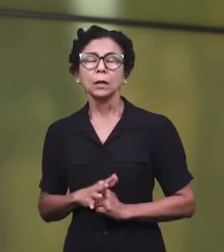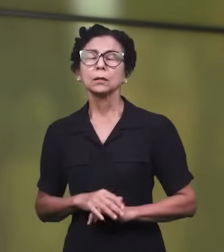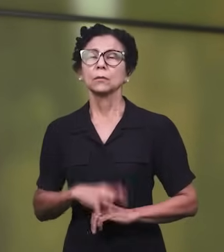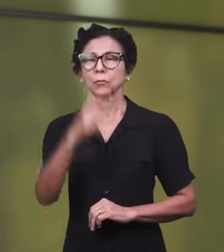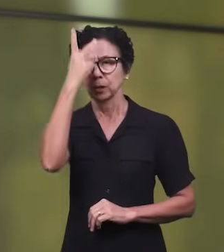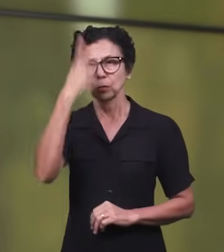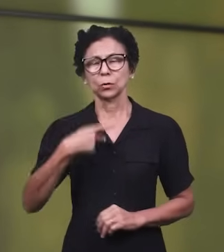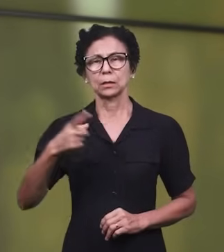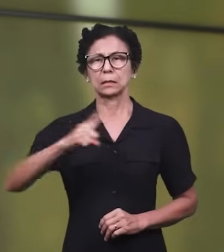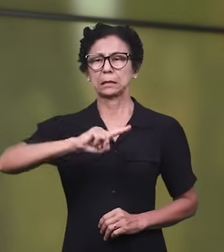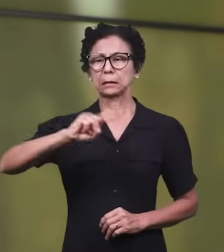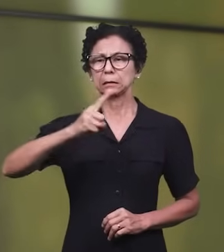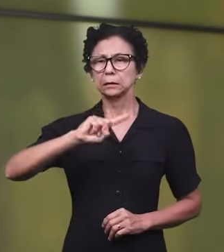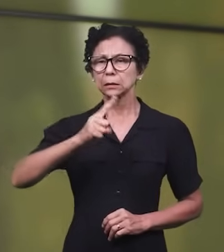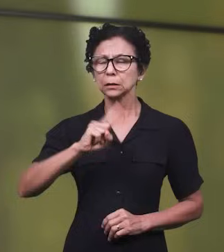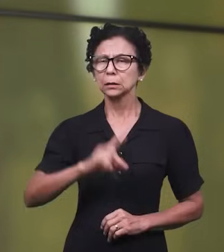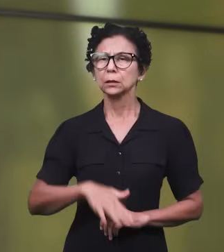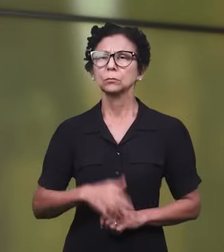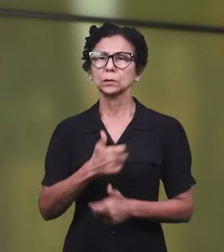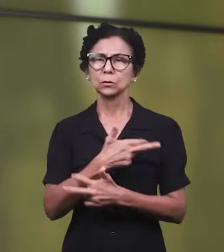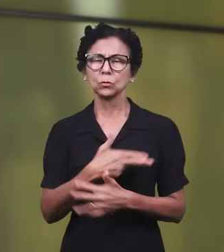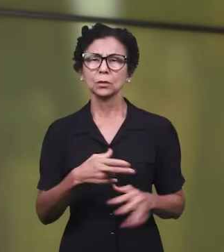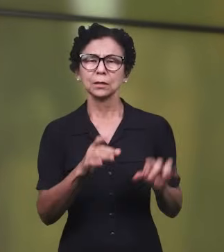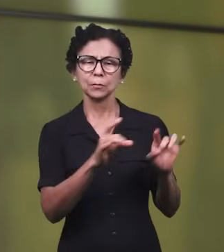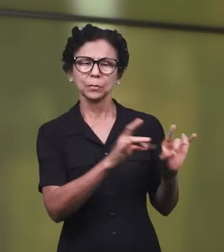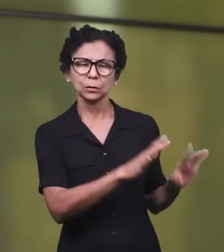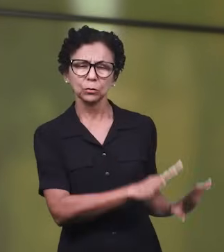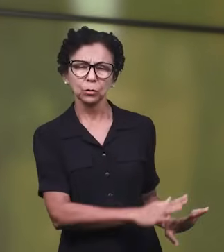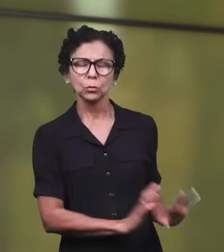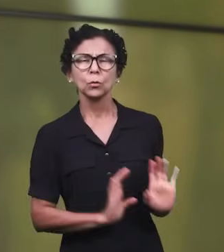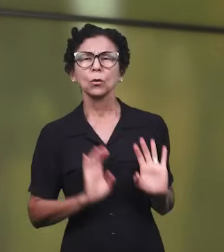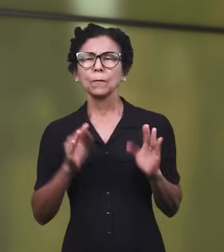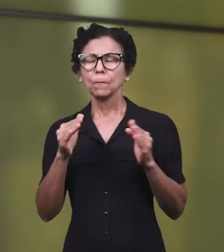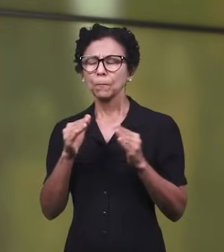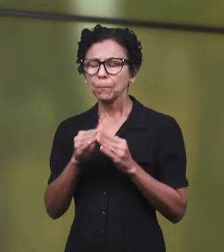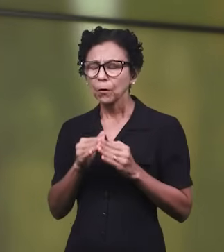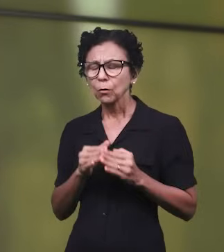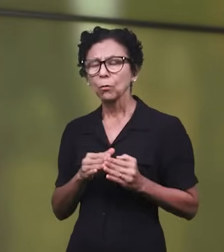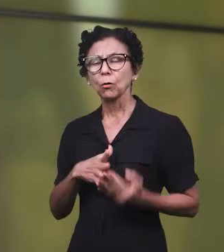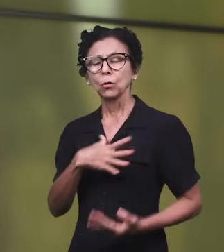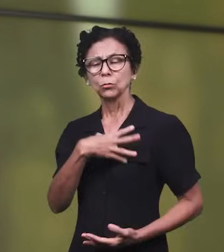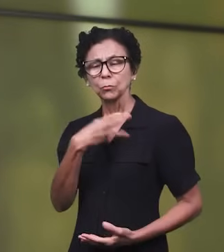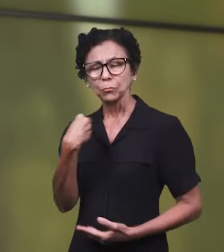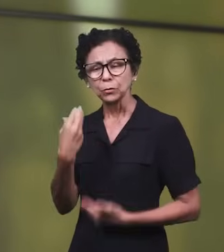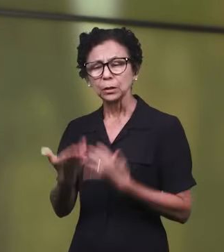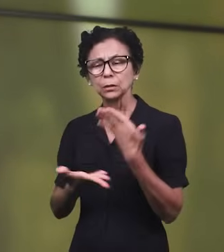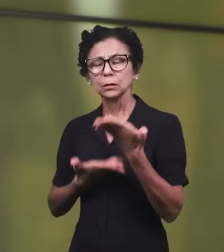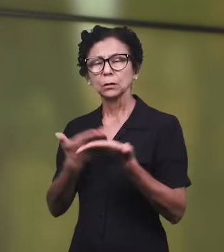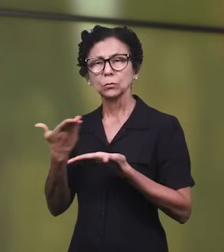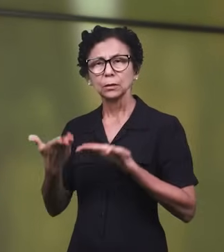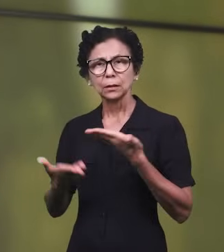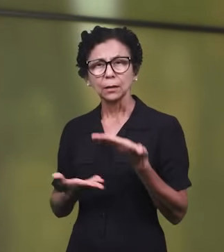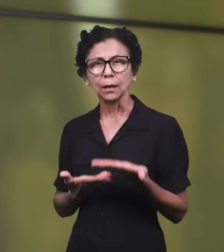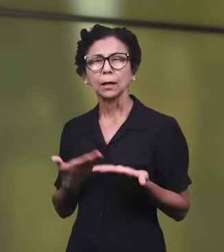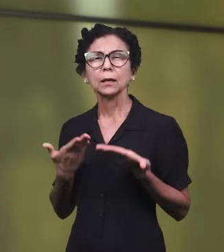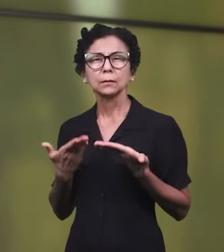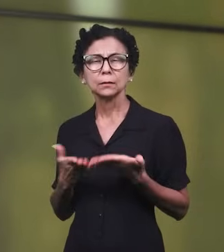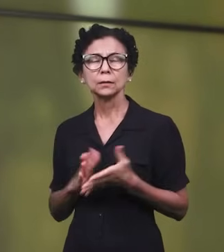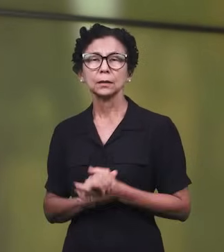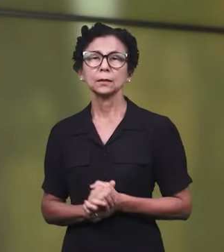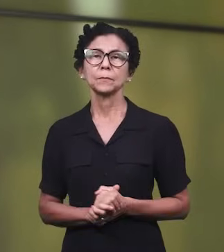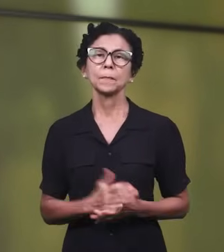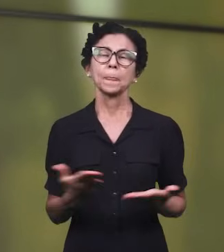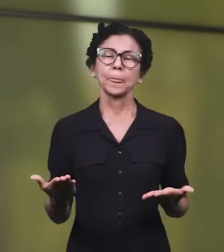uma geração, o homem dos últimos dias, ele é amante de si mesmo. Ele é sem afeto natural. Hoje nós temos muitos pais muito